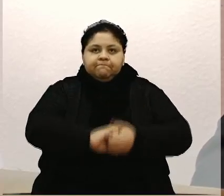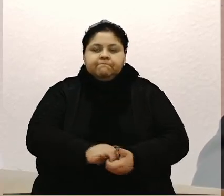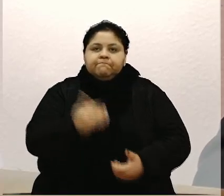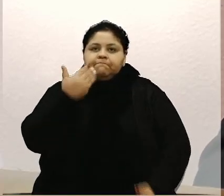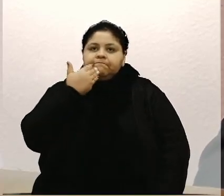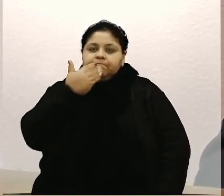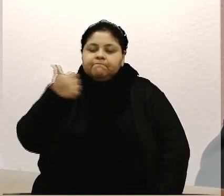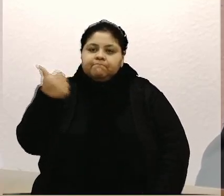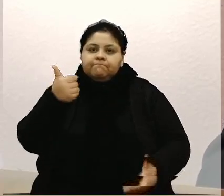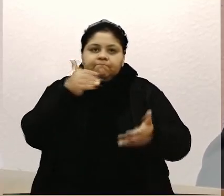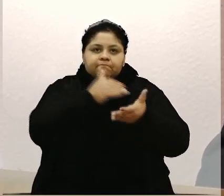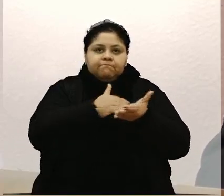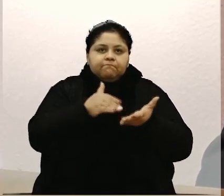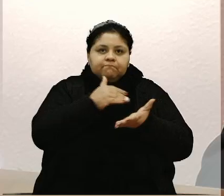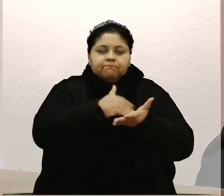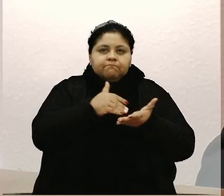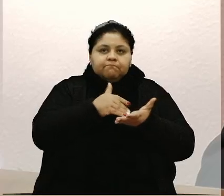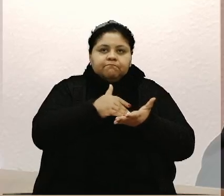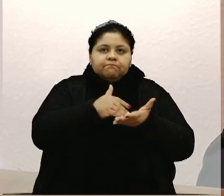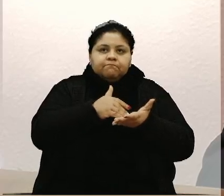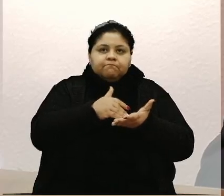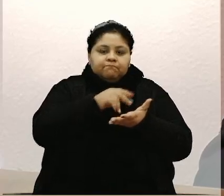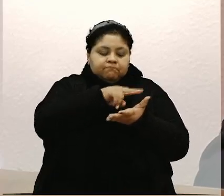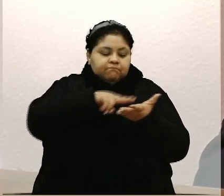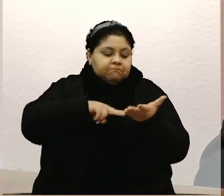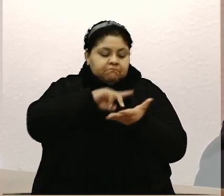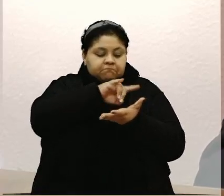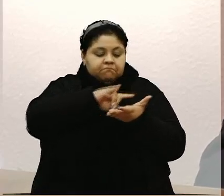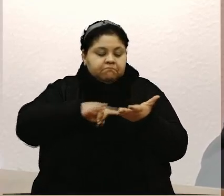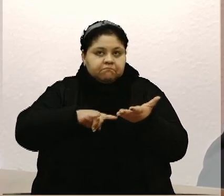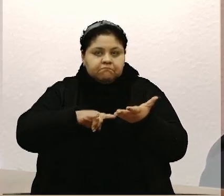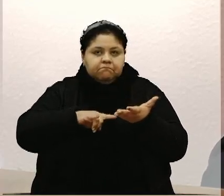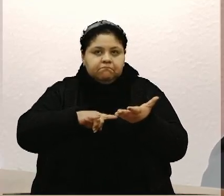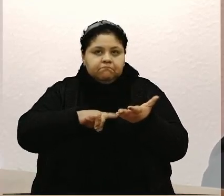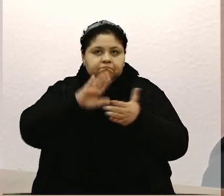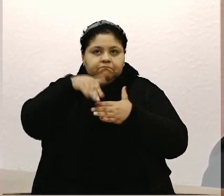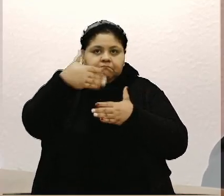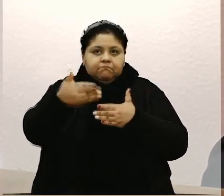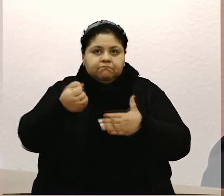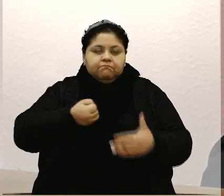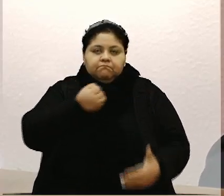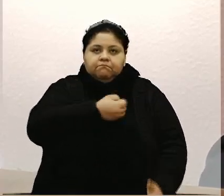Solicito ao primeiro secretário que faça a leitura do documento externo número